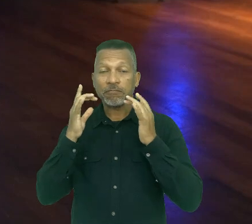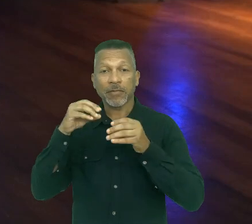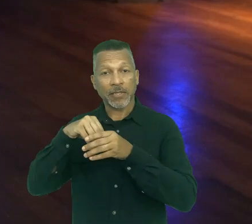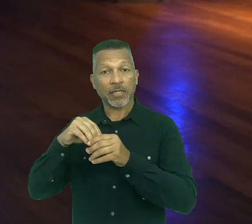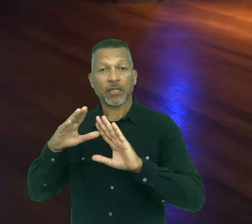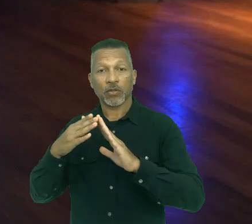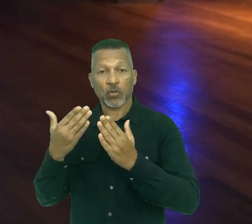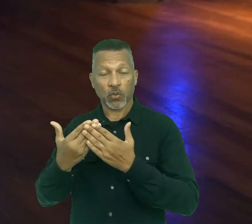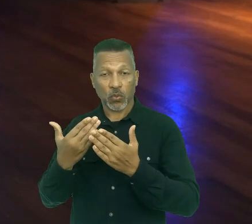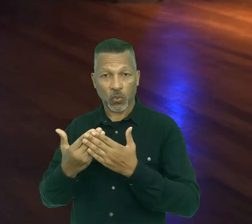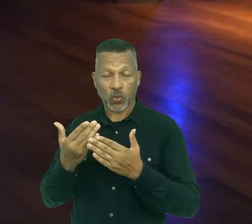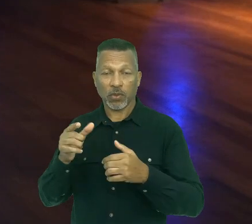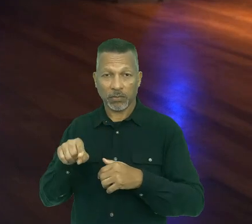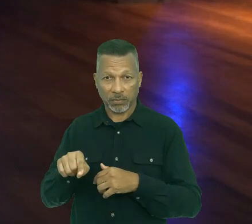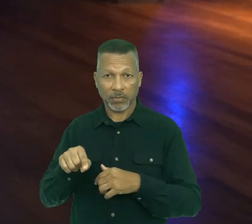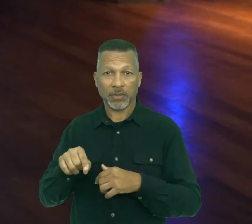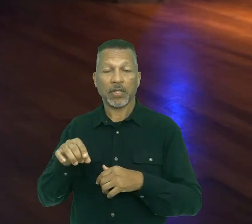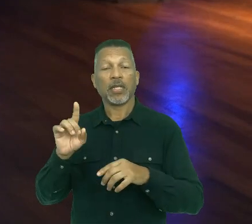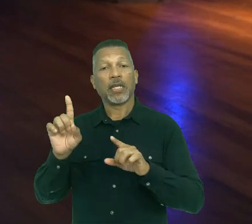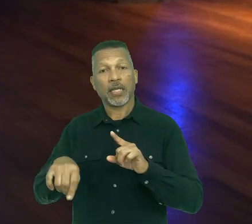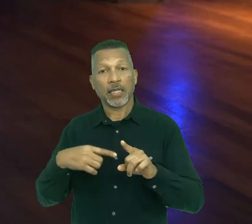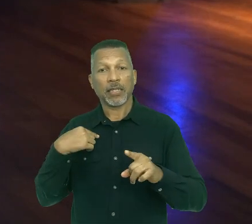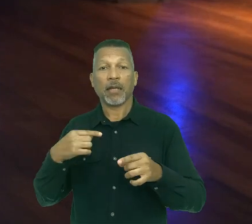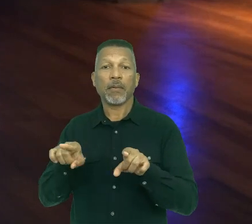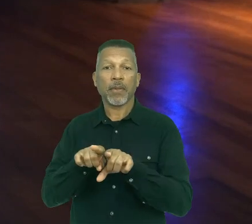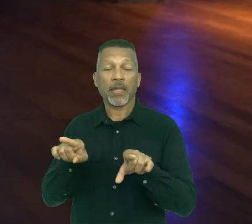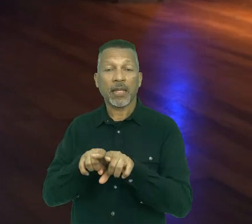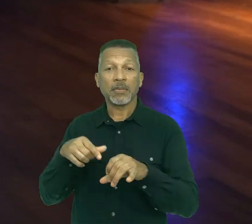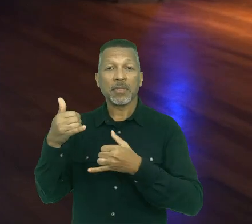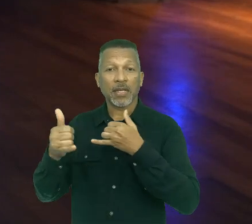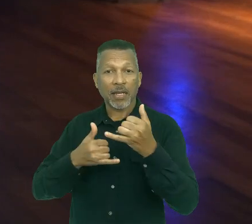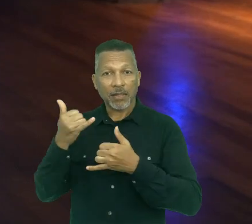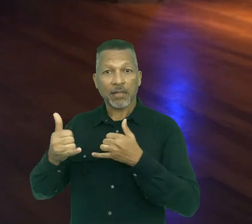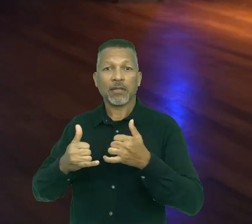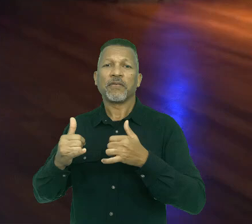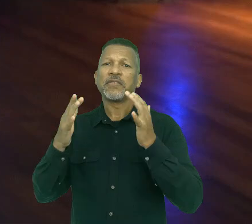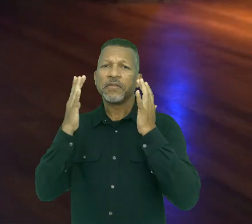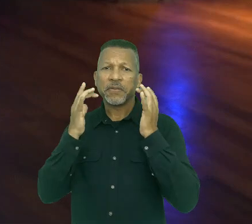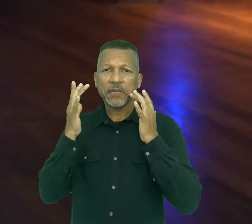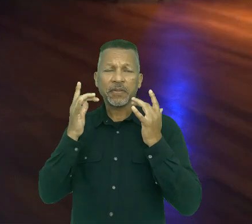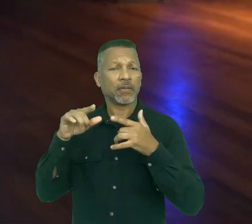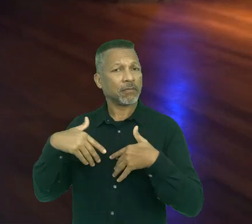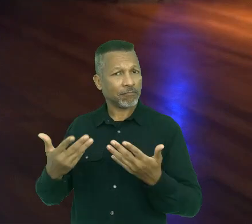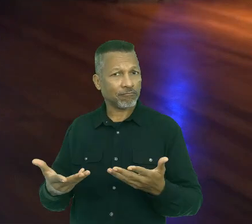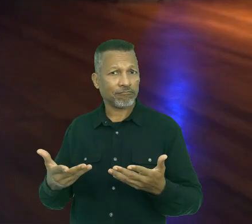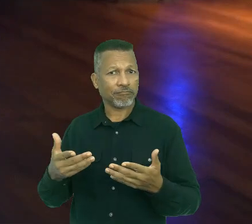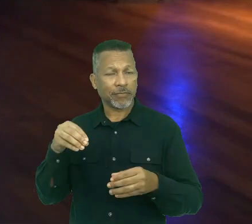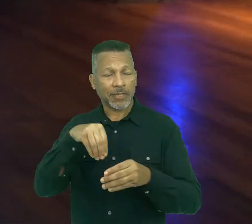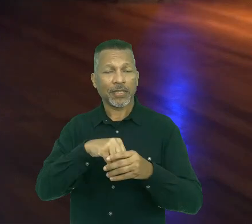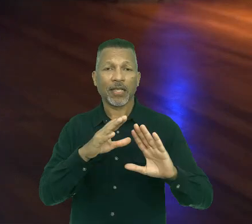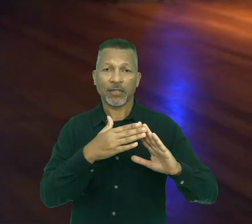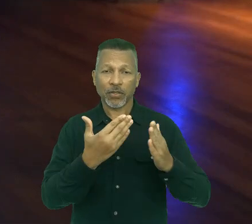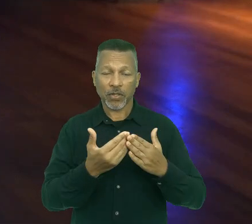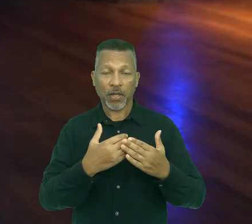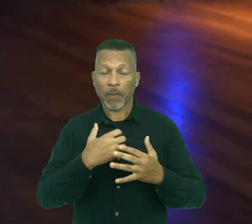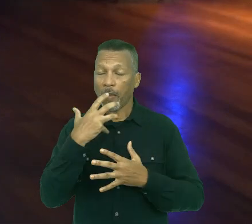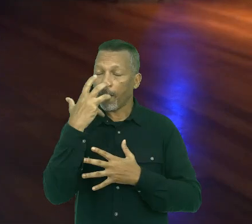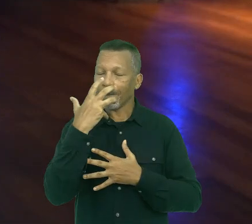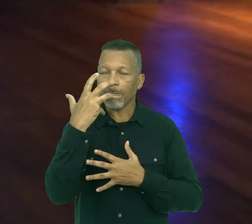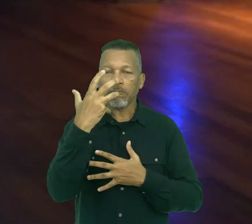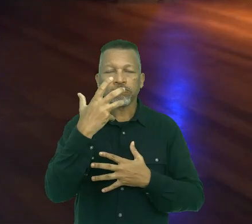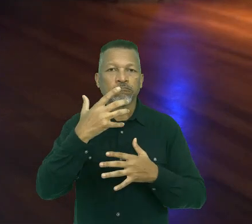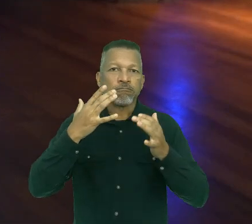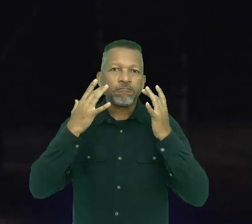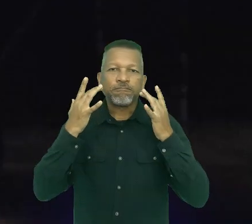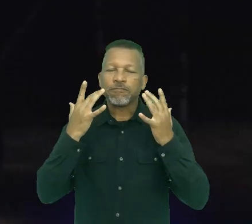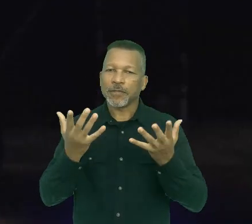Maria Rodrigues Barnabé, e aí na gincana eu comecei a fazer teatro em gincana. E eu apaixonei pelo teatro de uma tal forma que